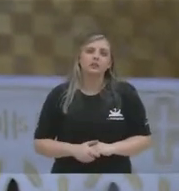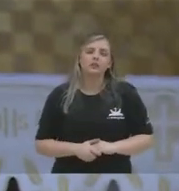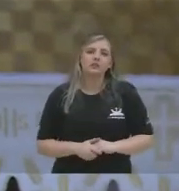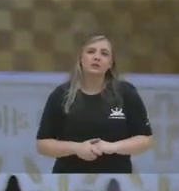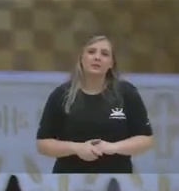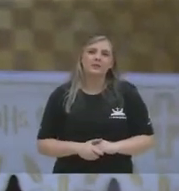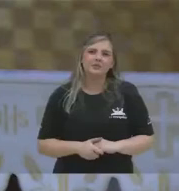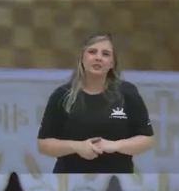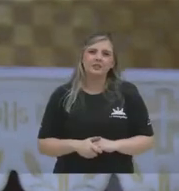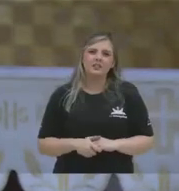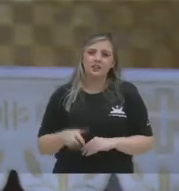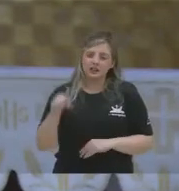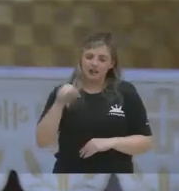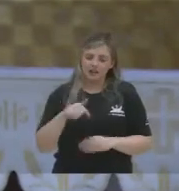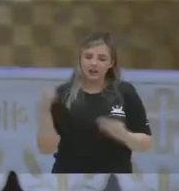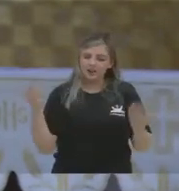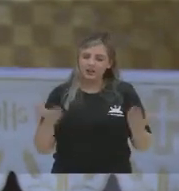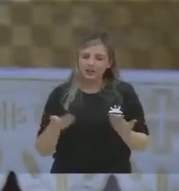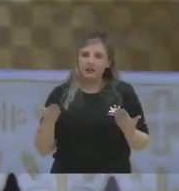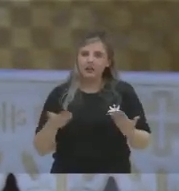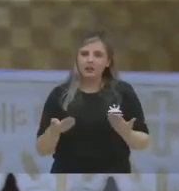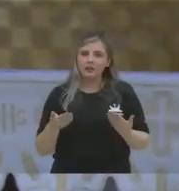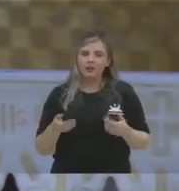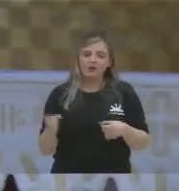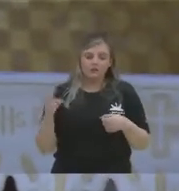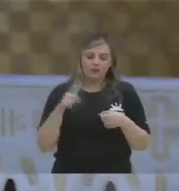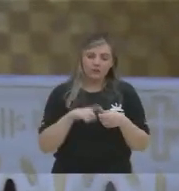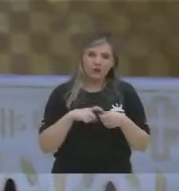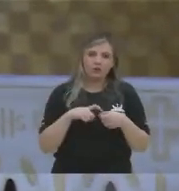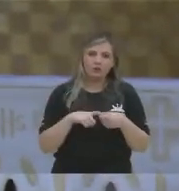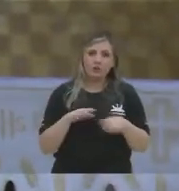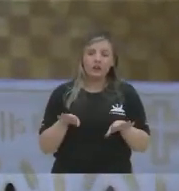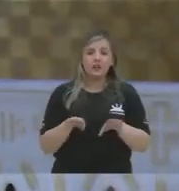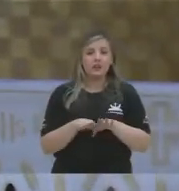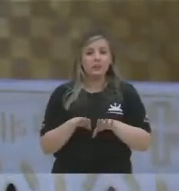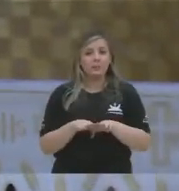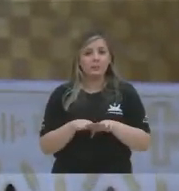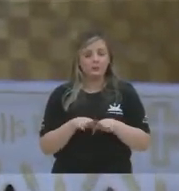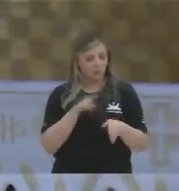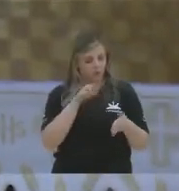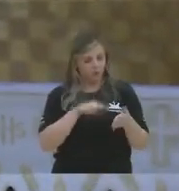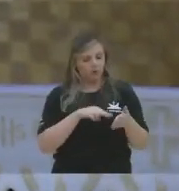E aqui agora volta também o texto da samaritana.